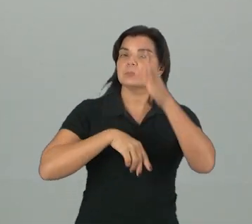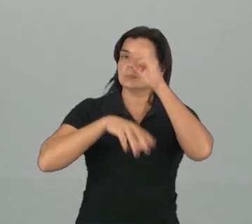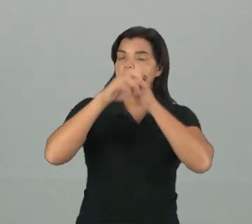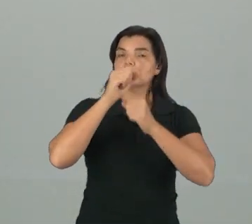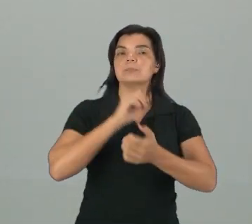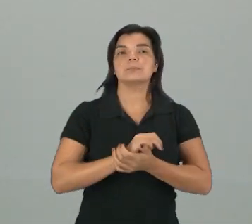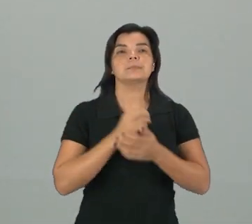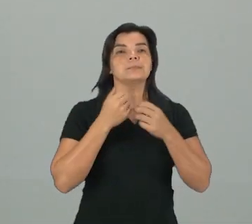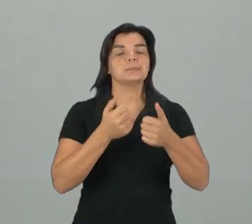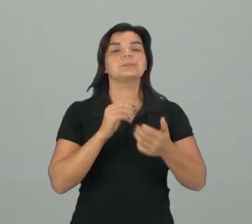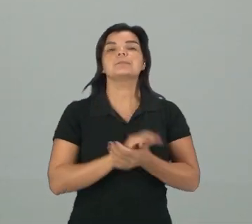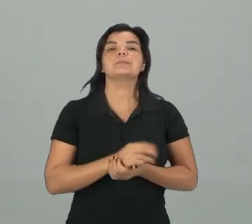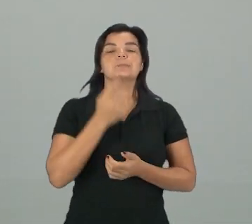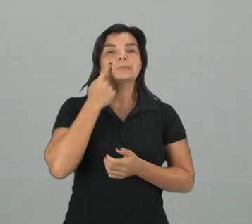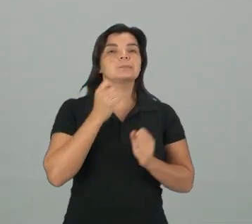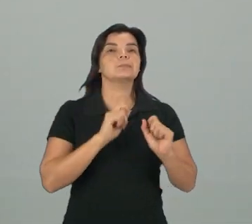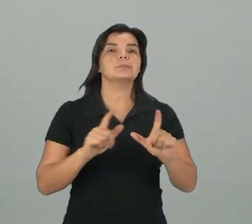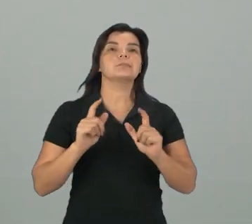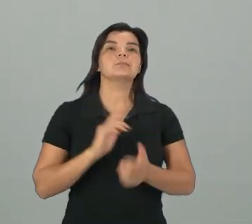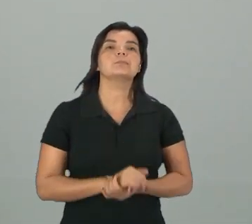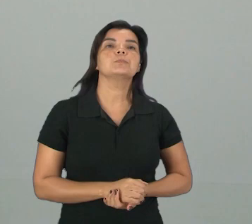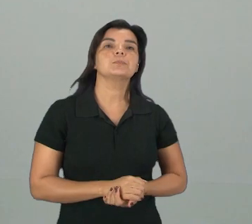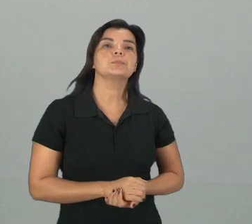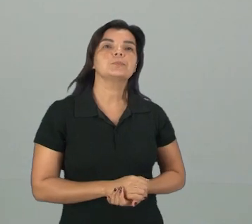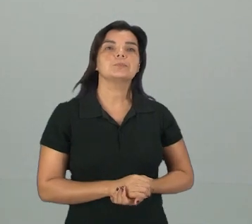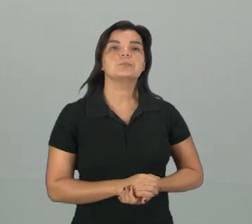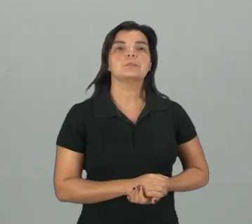vai aprender, tudo bem? Vamos continuar então.